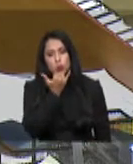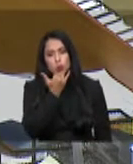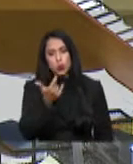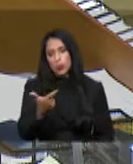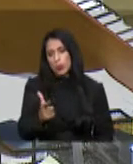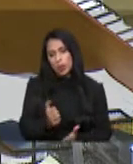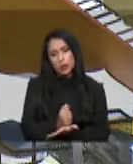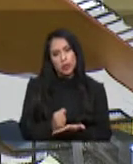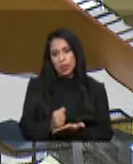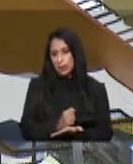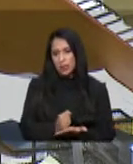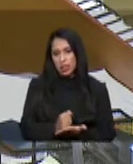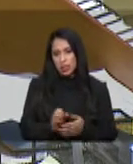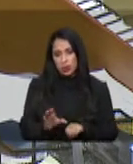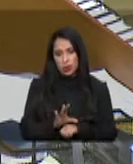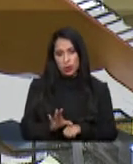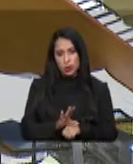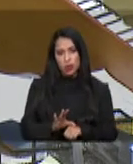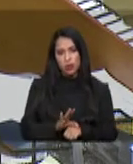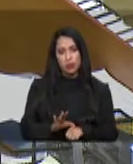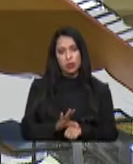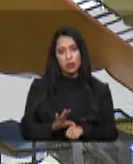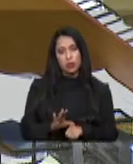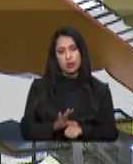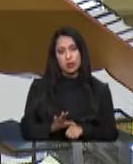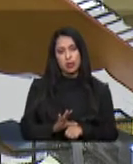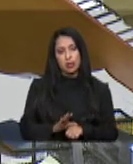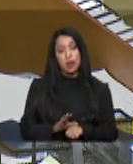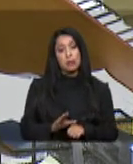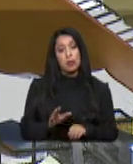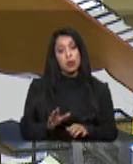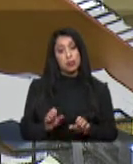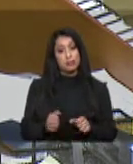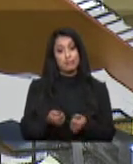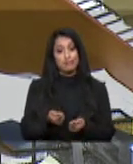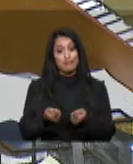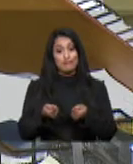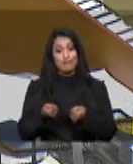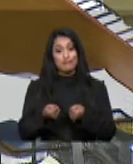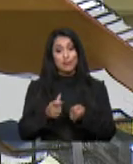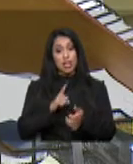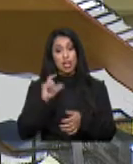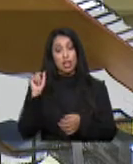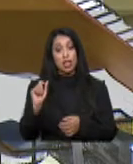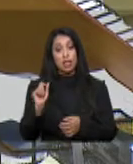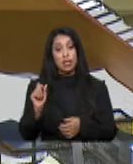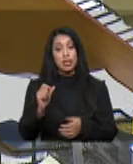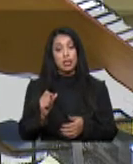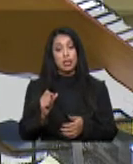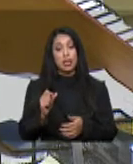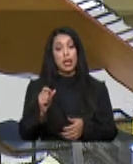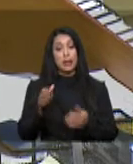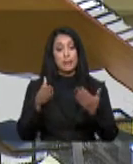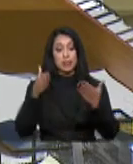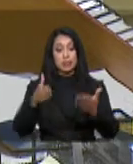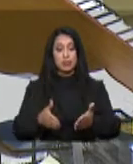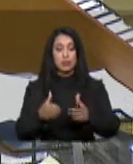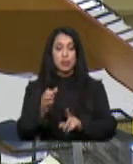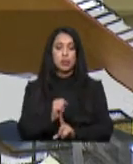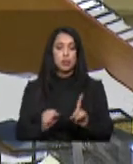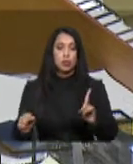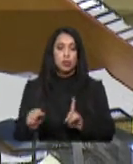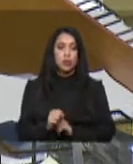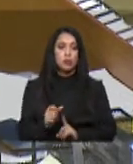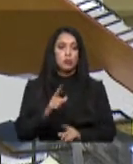base constitucional e, nos seus extremos, pode, de um lado, frear o avanço da participação popular ou induzir perigosos